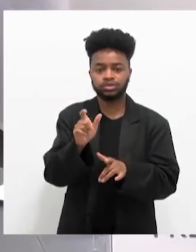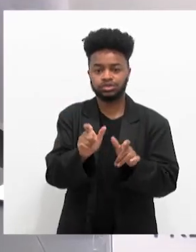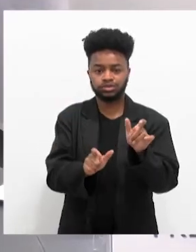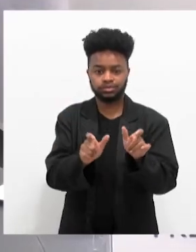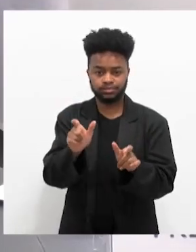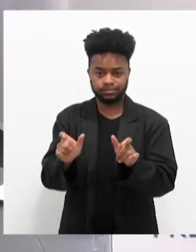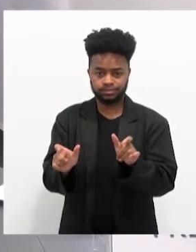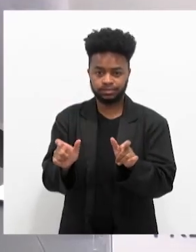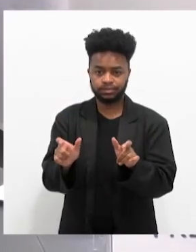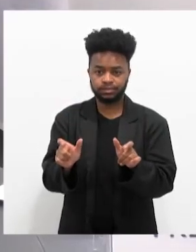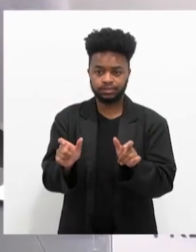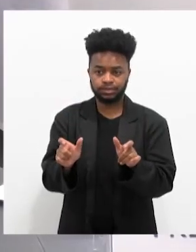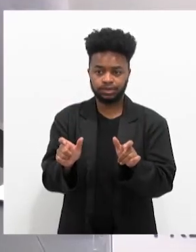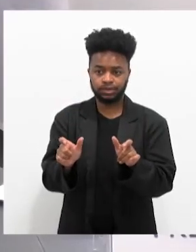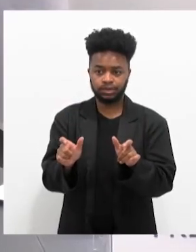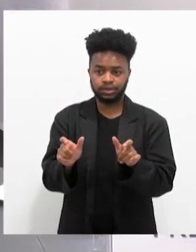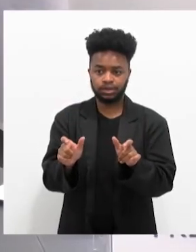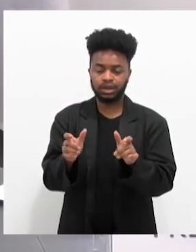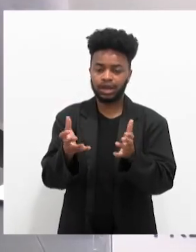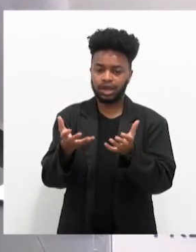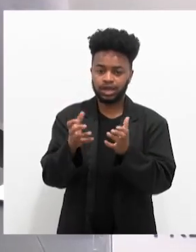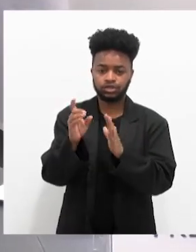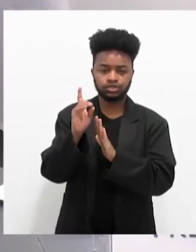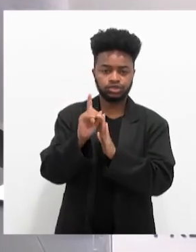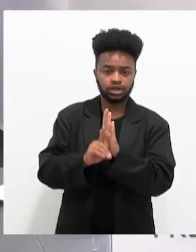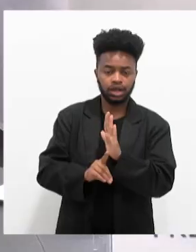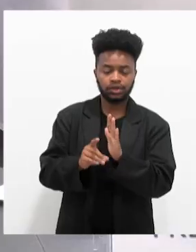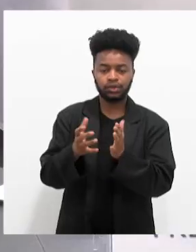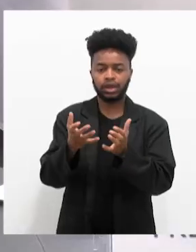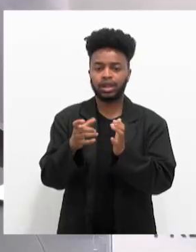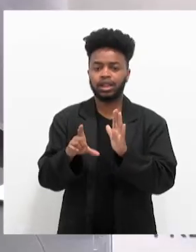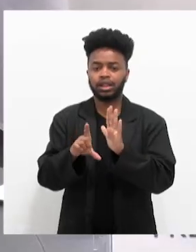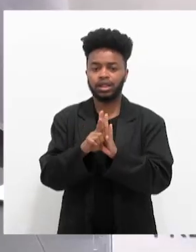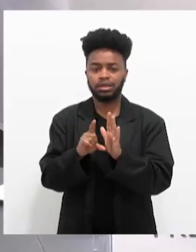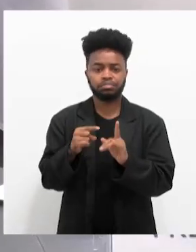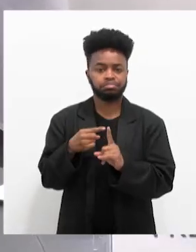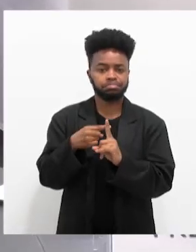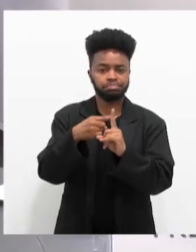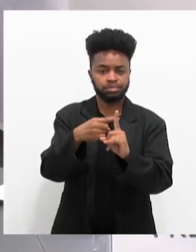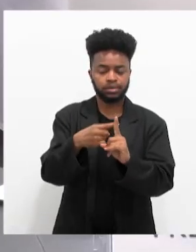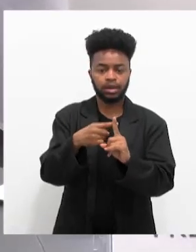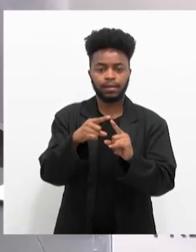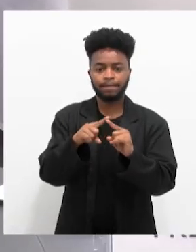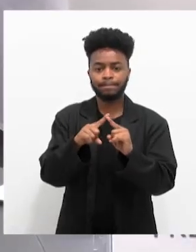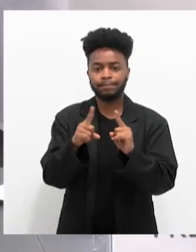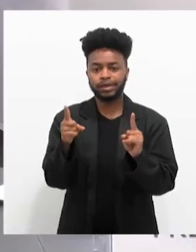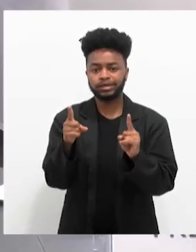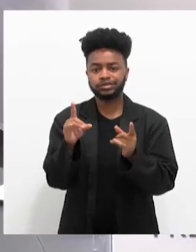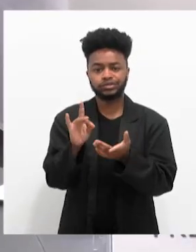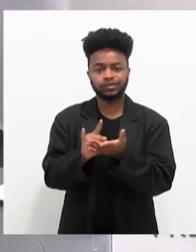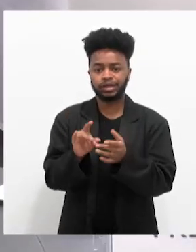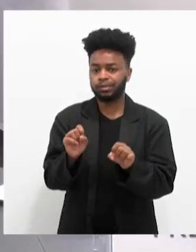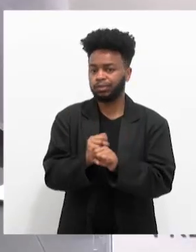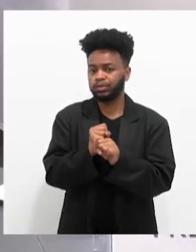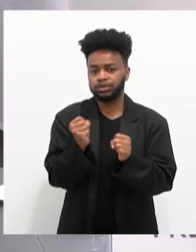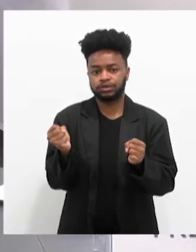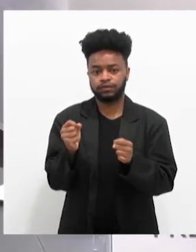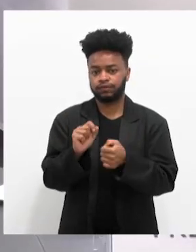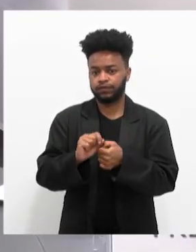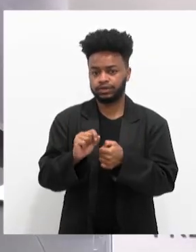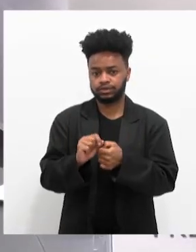estão ávidas por direitos, por legislação positivada e tudo mais, que será, na prática, impossível de ser